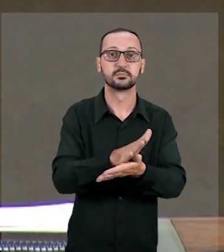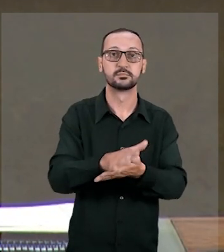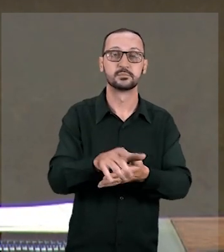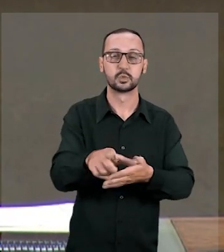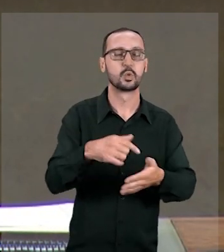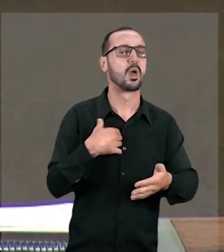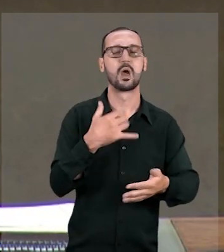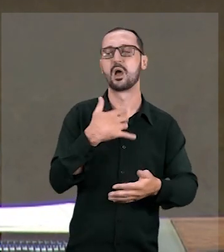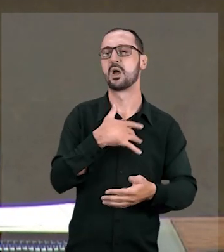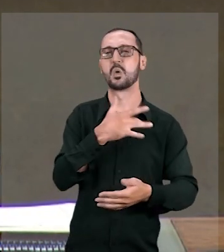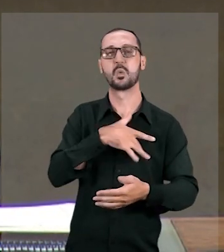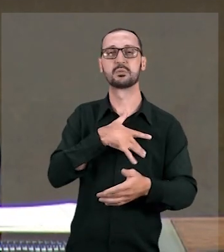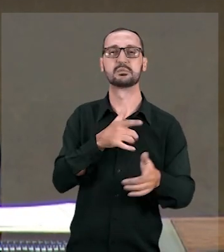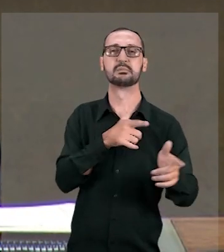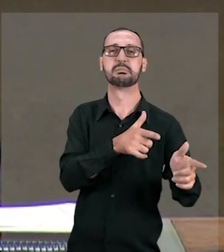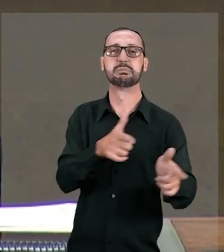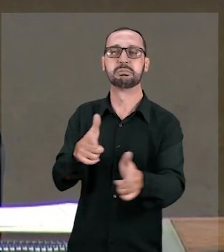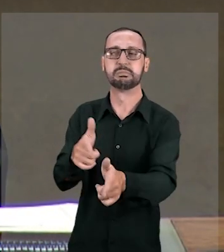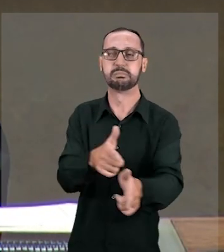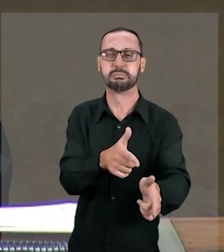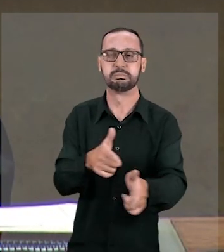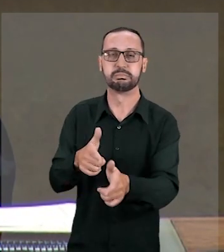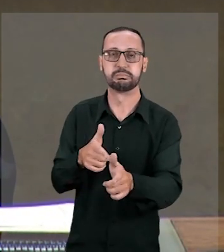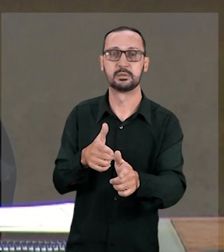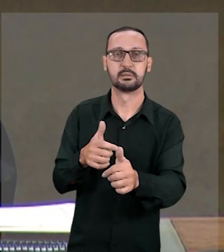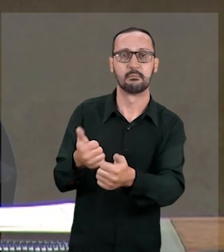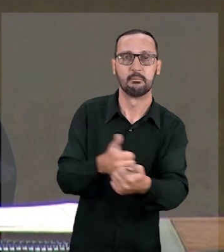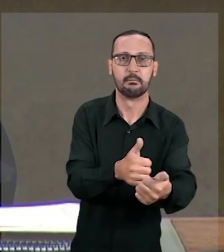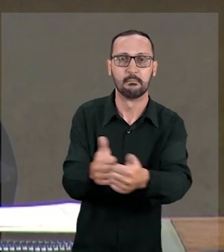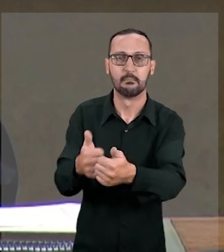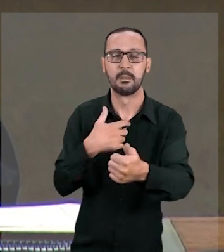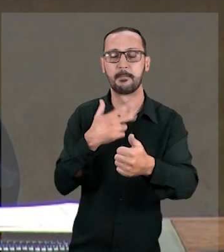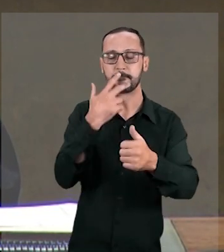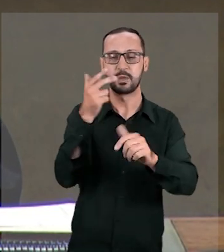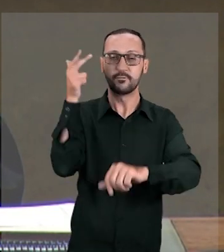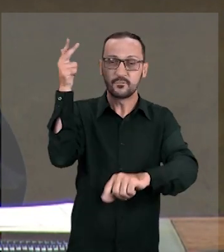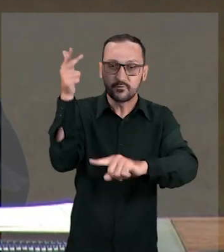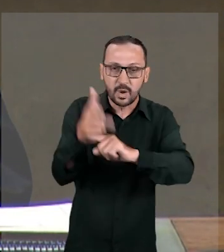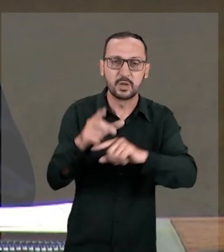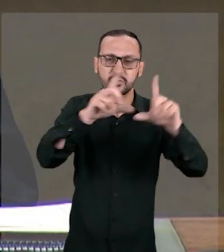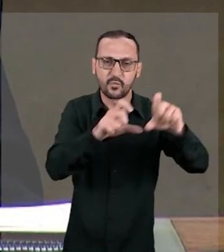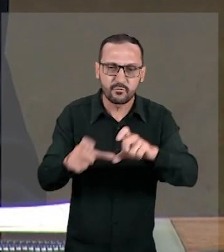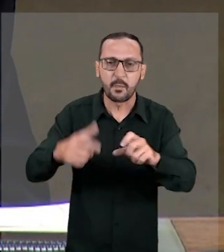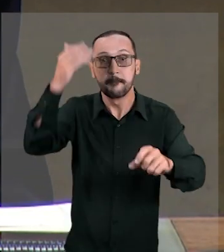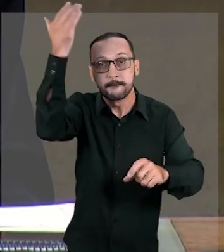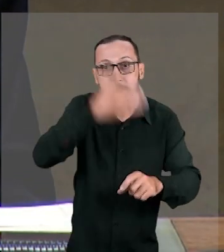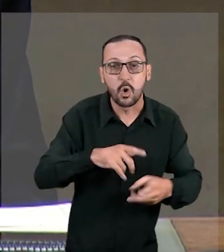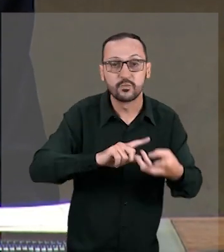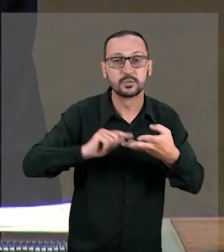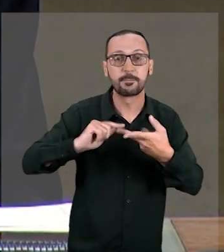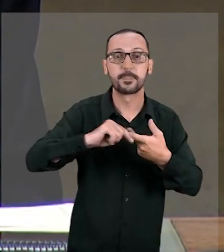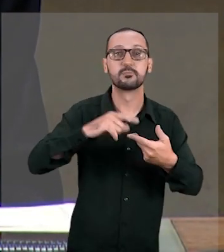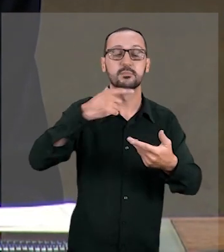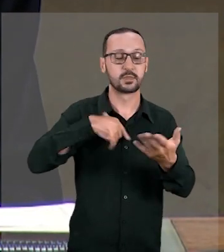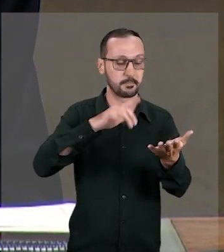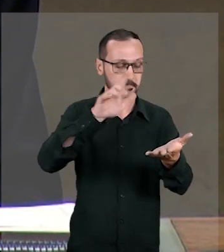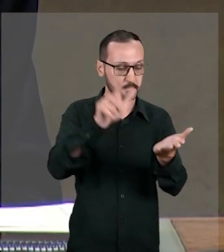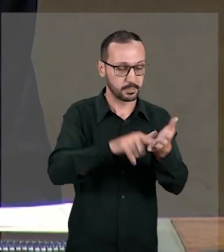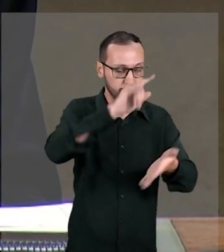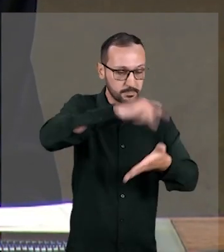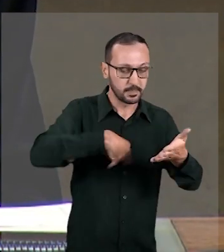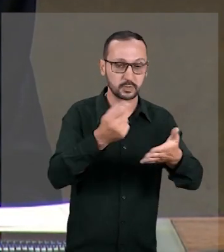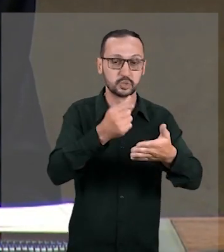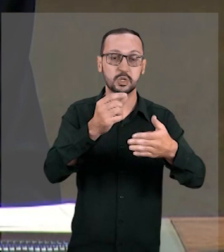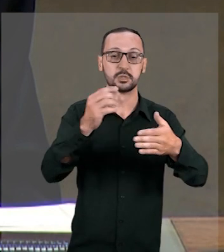são perseguidos. O sujeito é filmado, gravado, fotografado, tem o comprovante